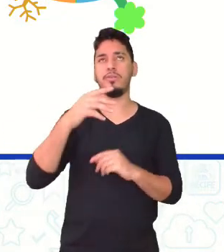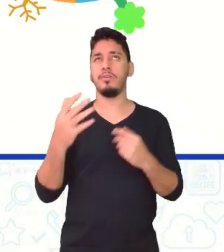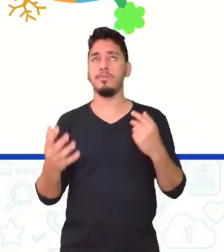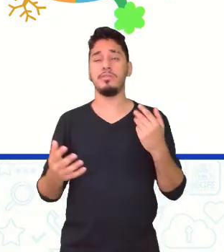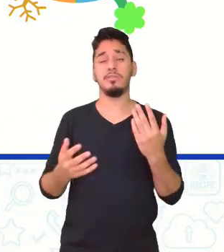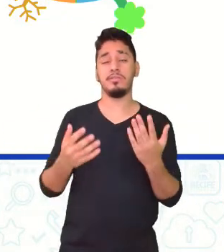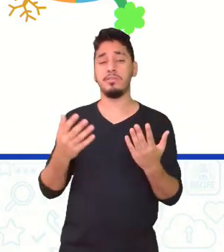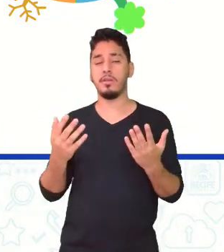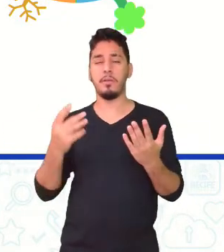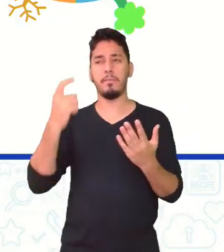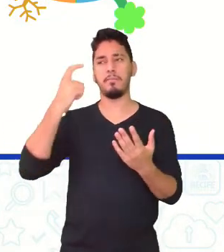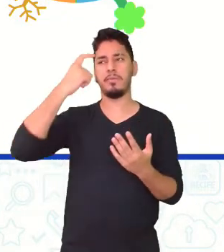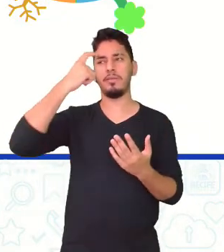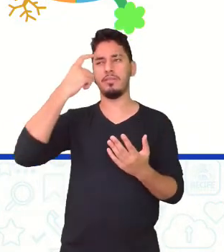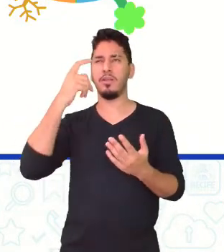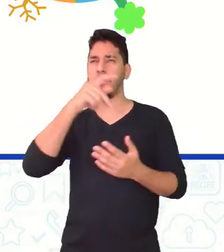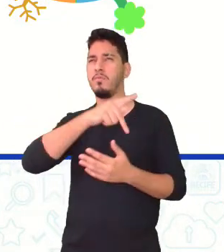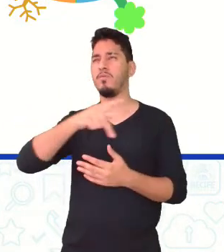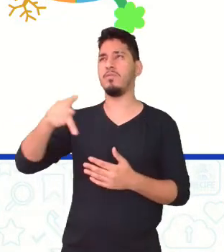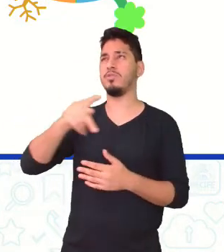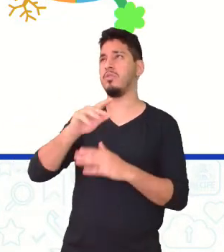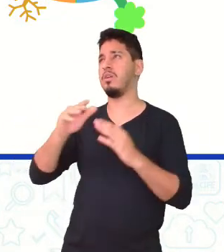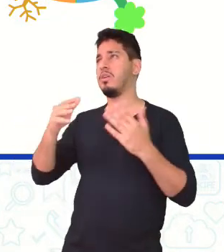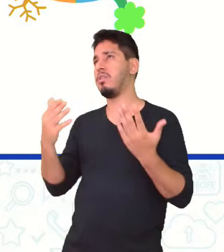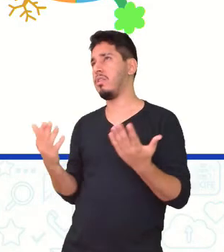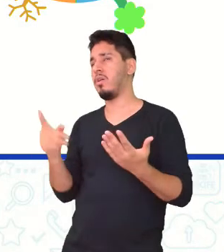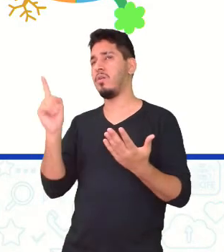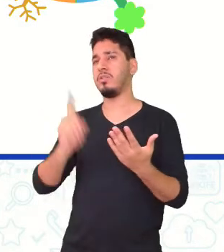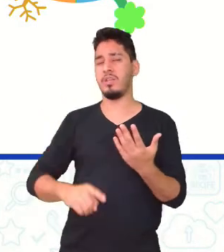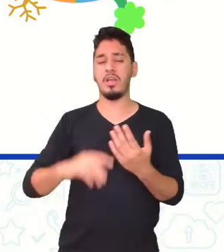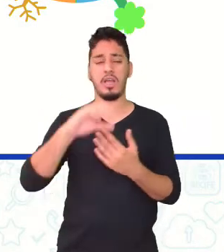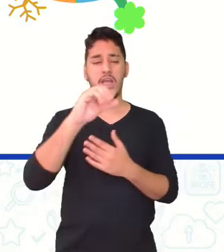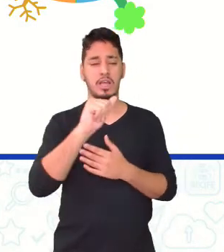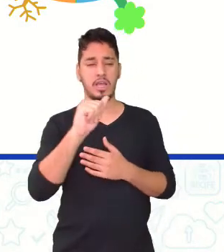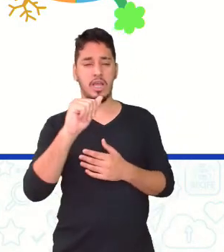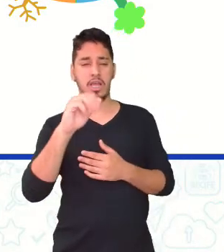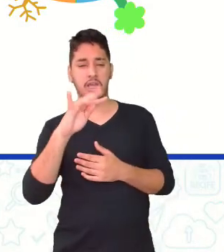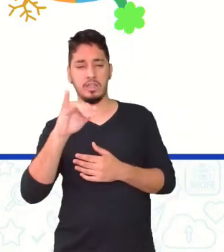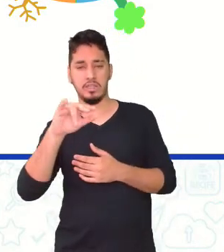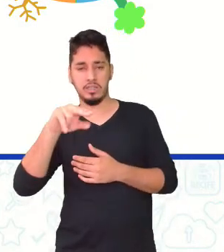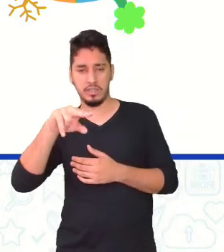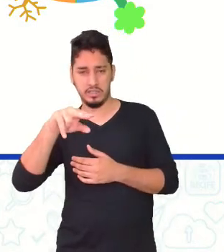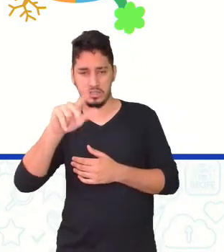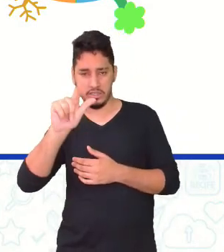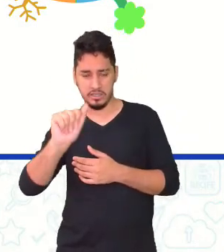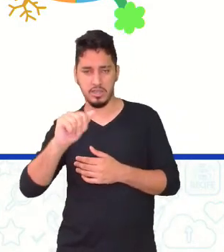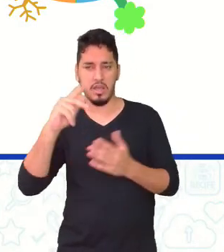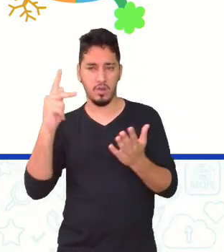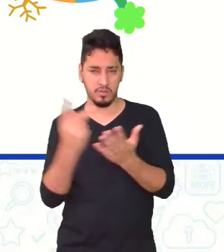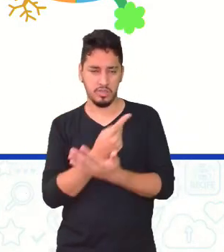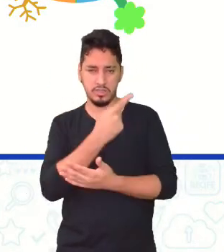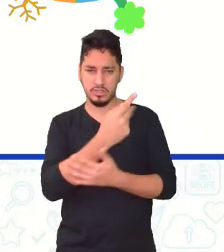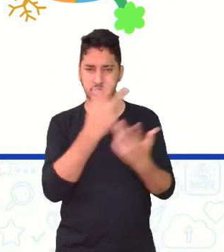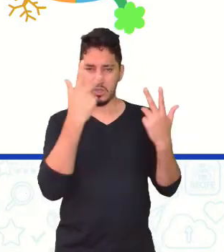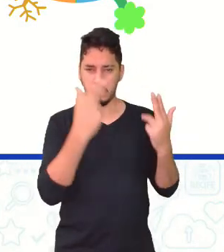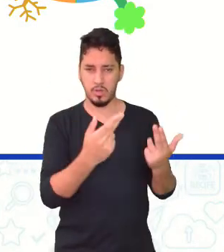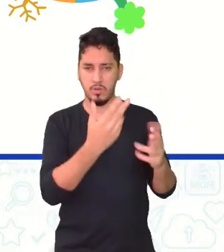ficar pensando, professora, então, na Caatinga que é seco, acontece esse tipo de